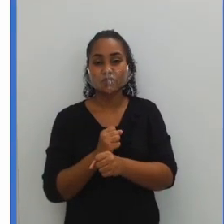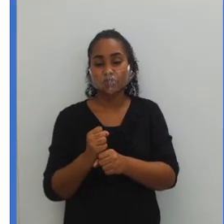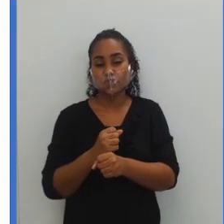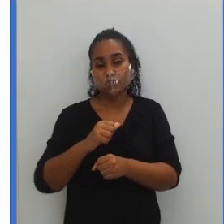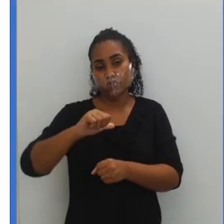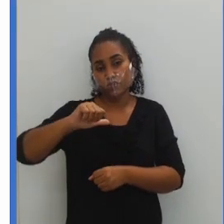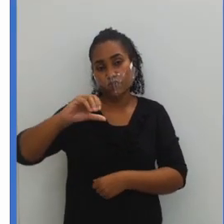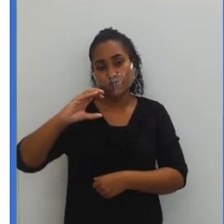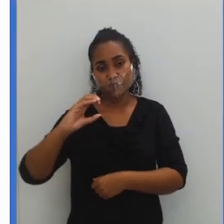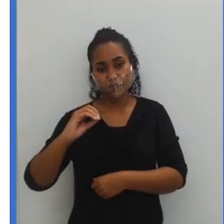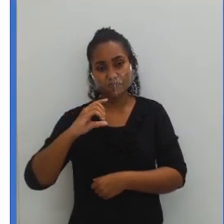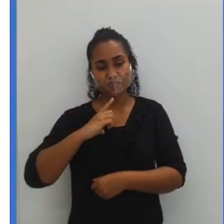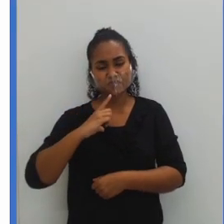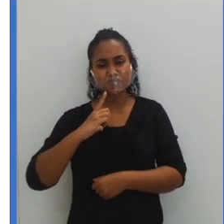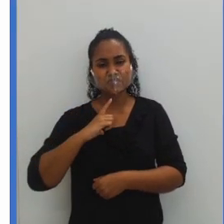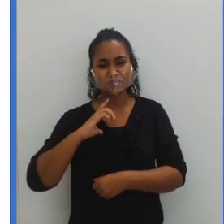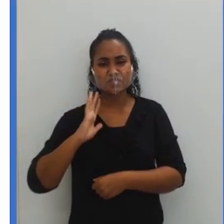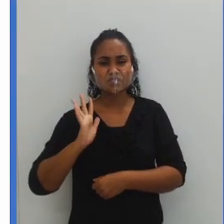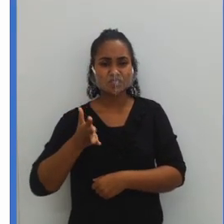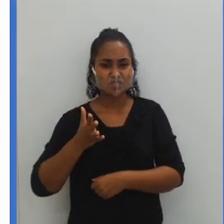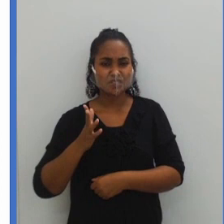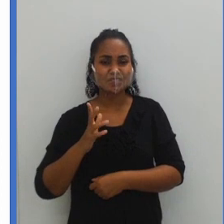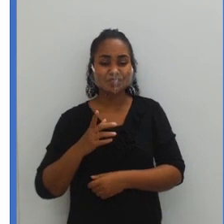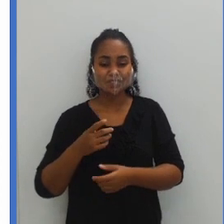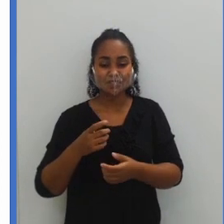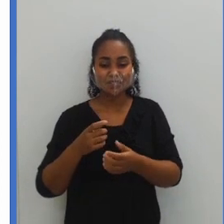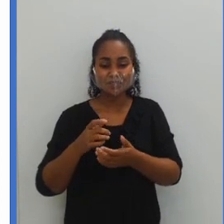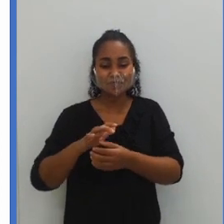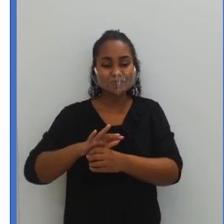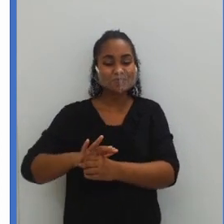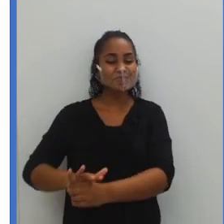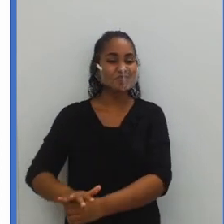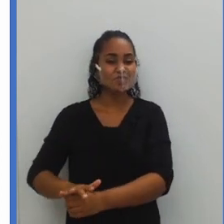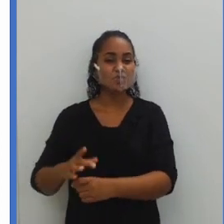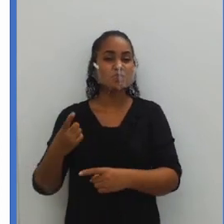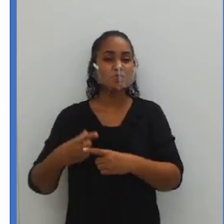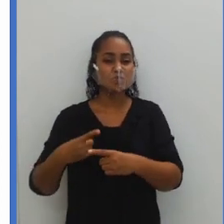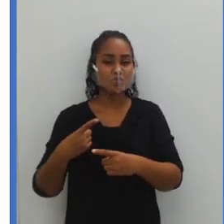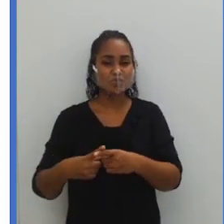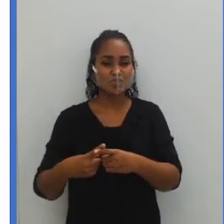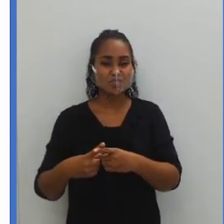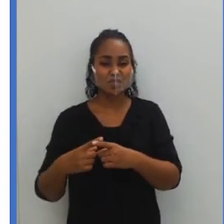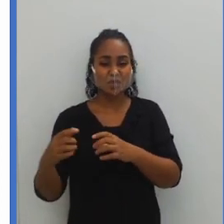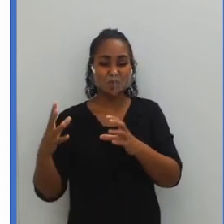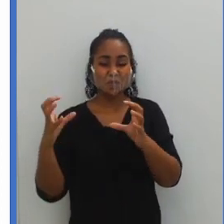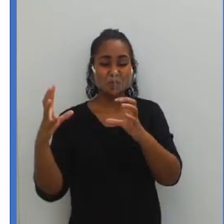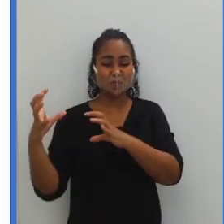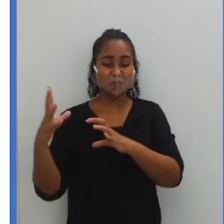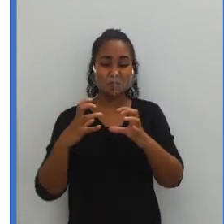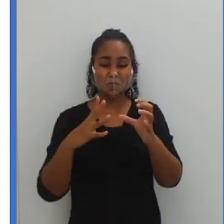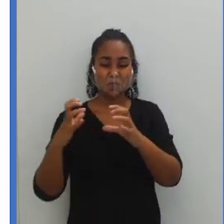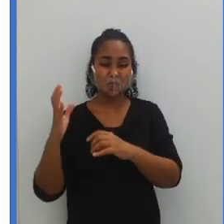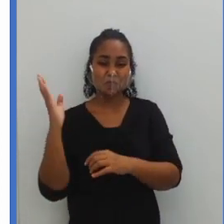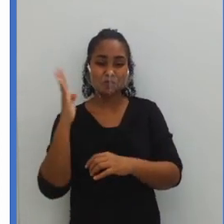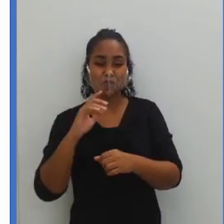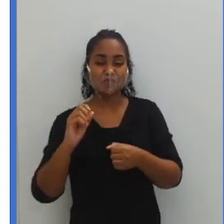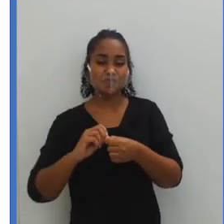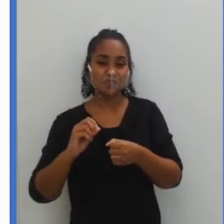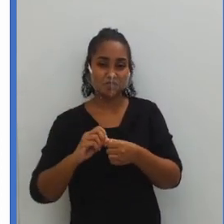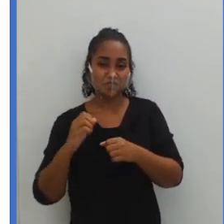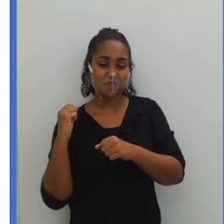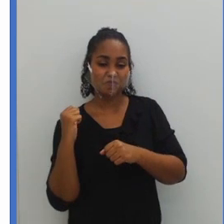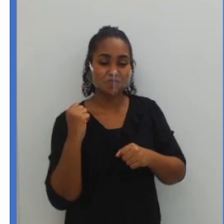Nos anos 90, o jiu-jitsu foi justamente estigmatizado por conta das arruaças que esses maus